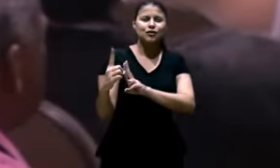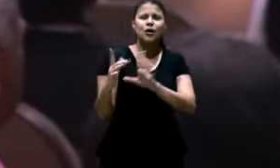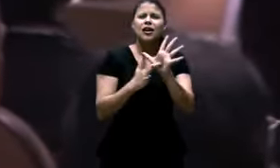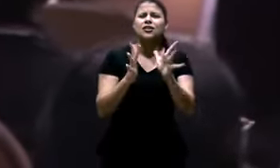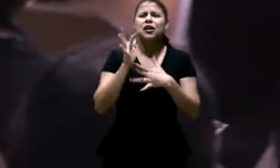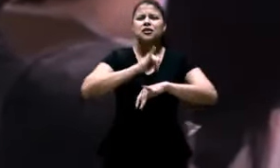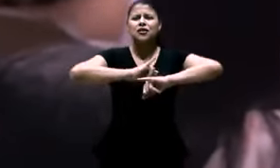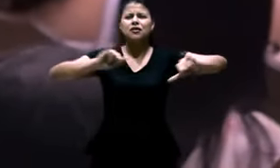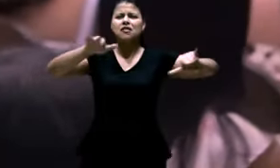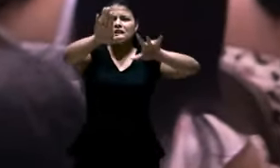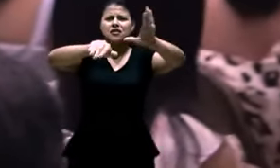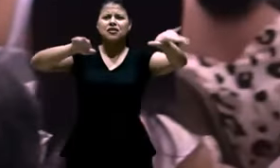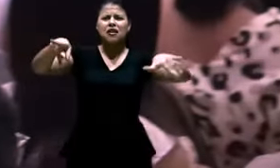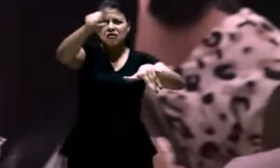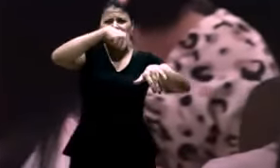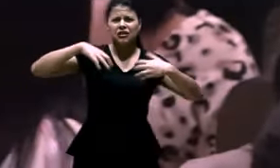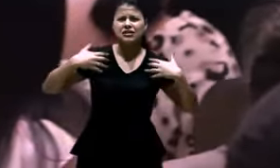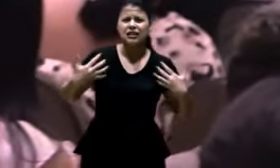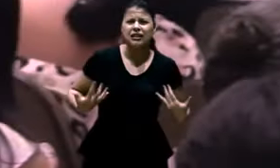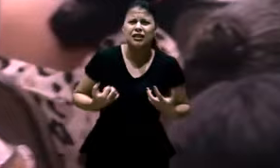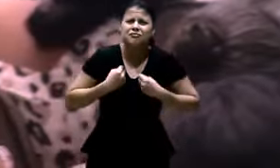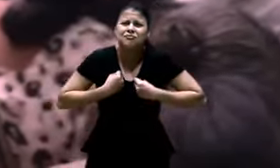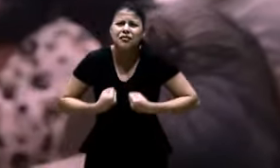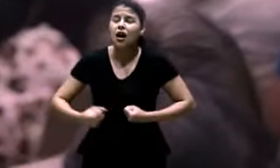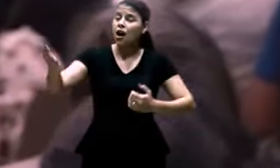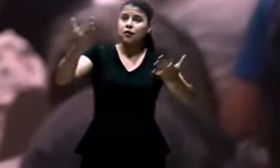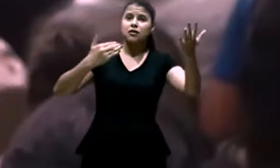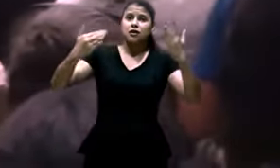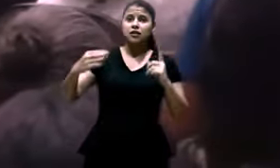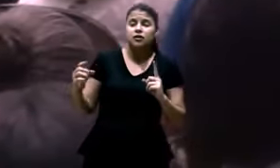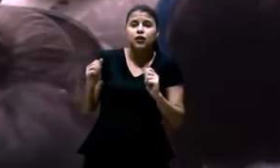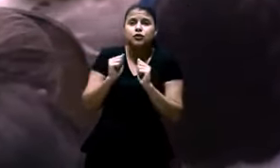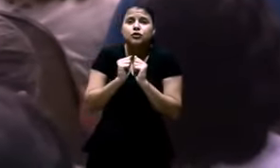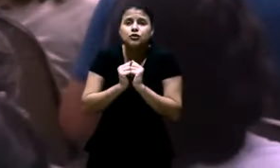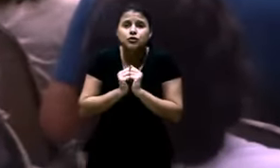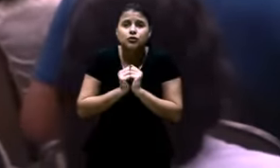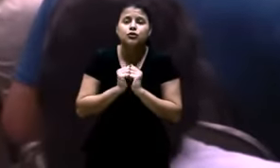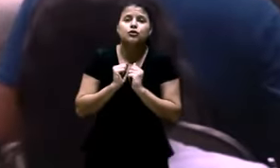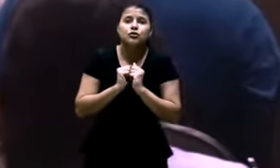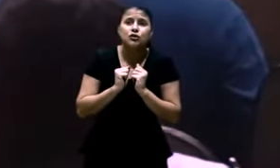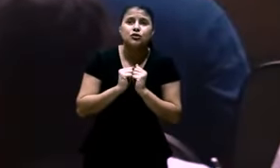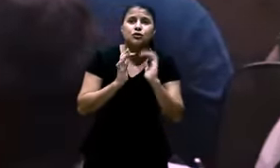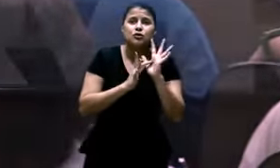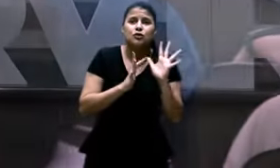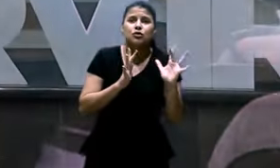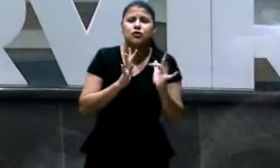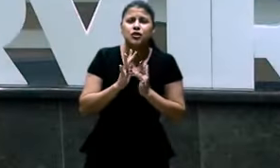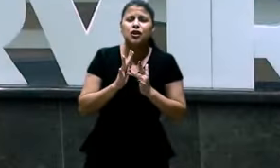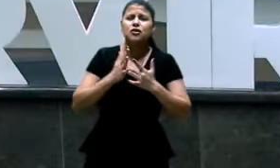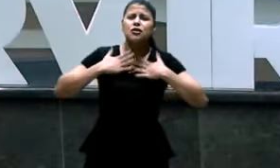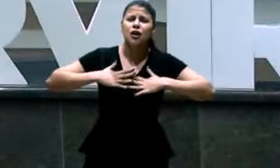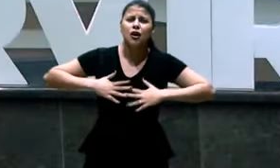cansados e sobrecarregados, que eu vos aliviarei." Só porque esse lado deu mais glória a Deus, eu vou explicar para esse lado.